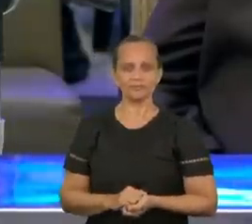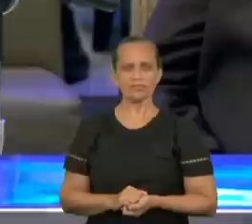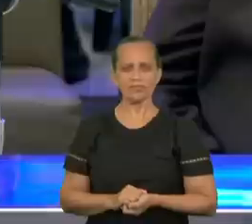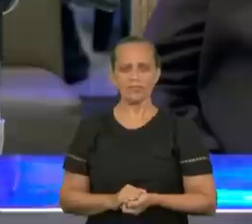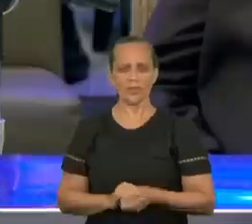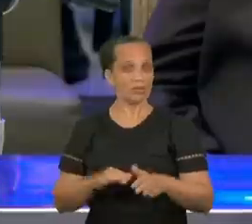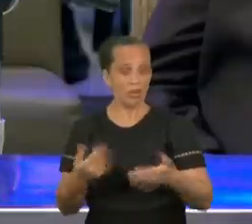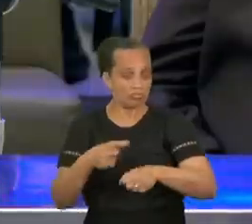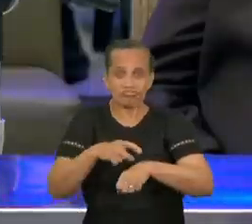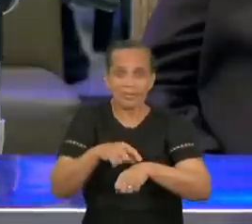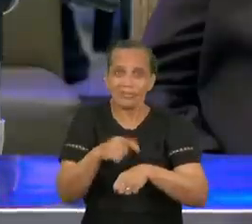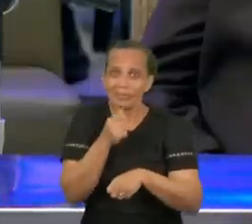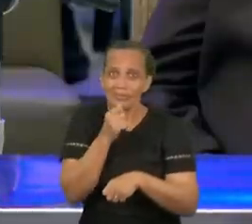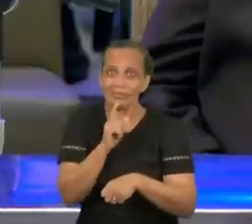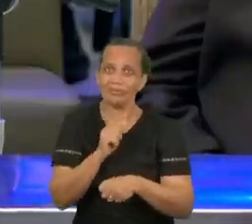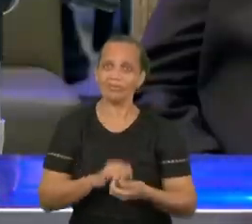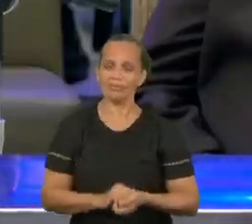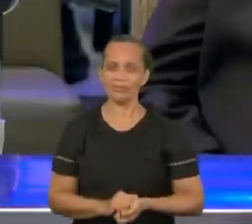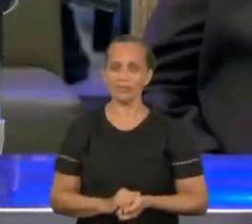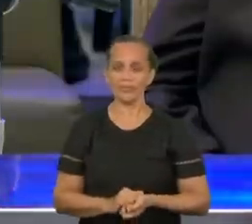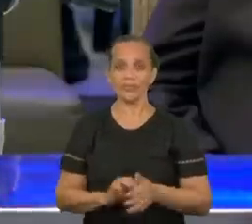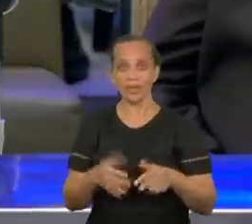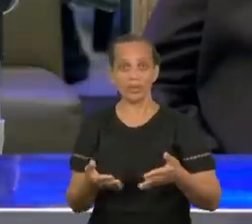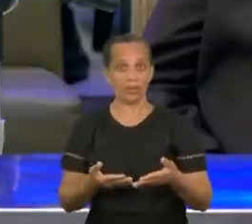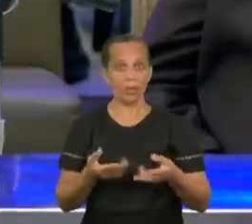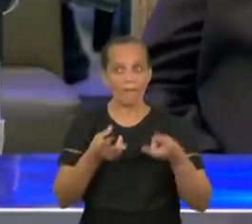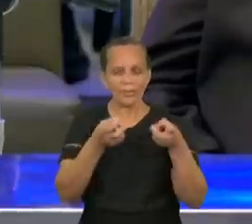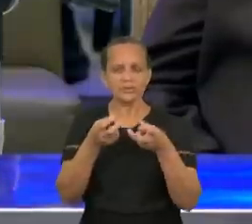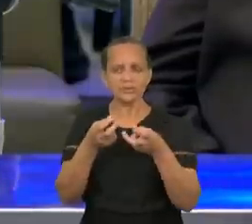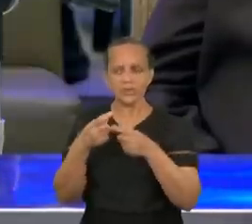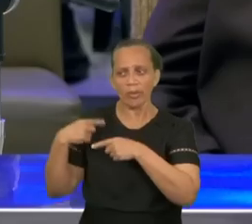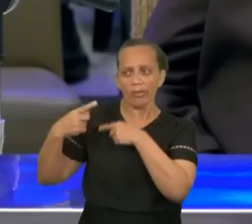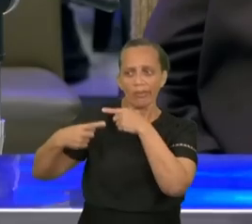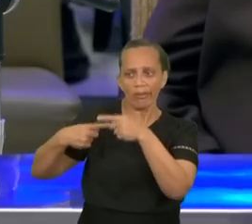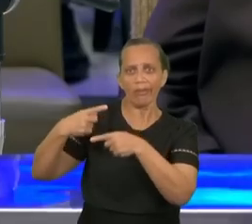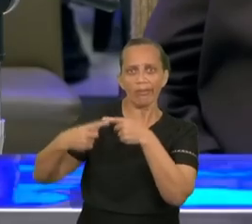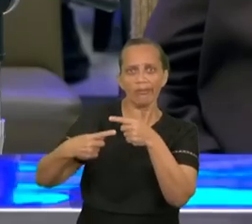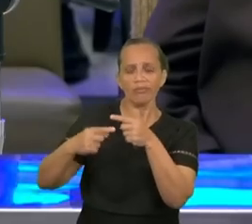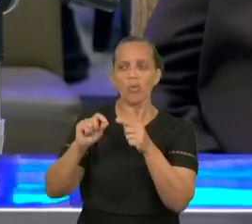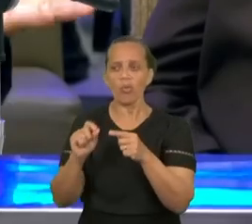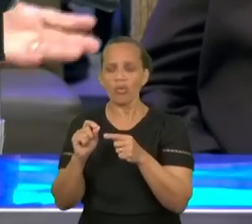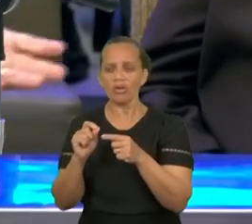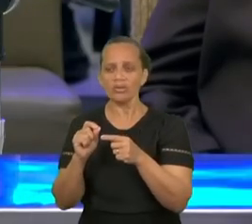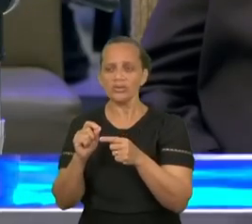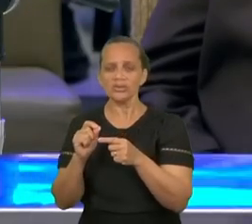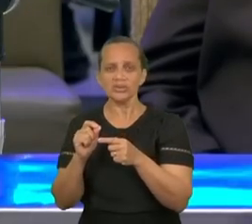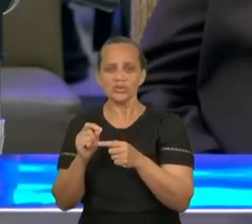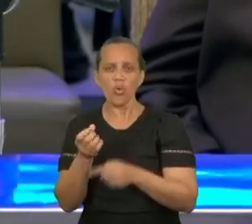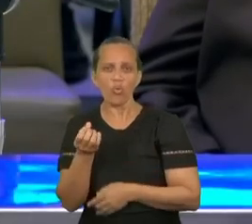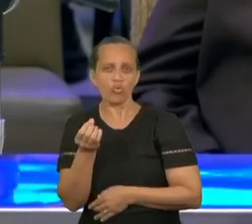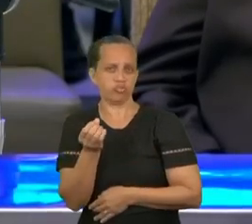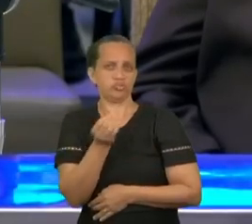não era tempo se vê que a herança foi dada de uma fase precoce da vida